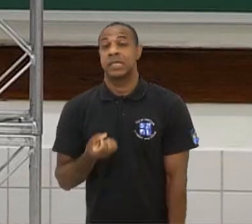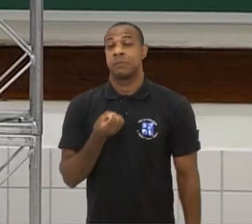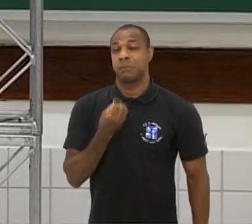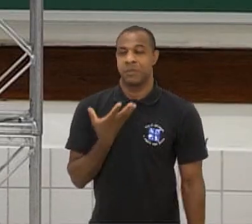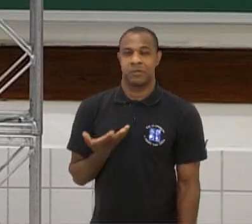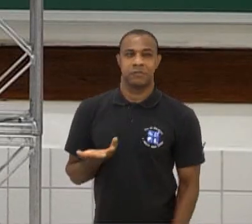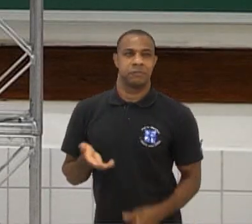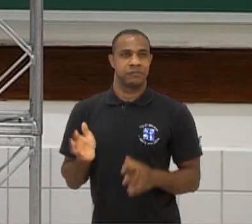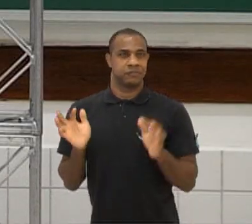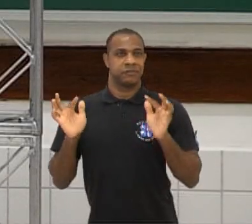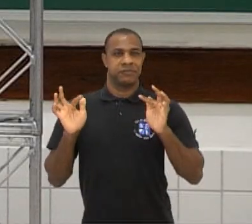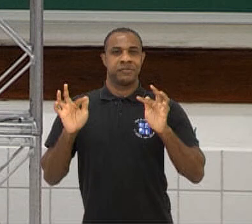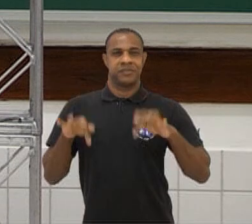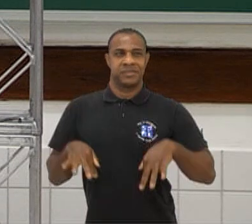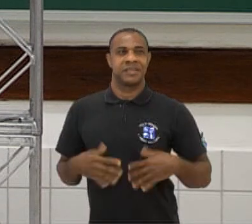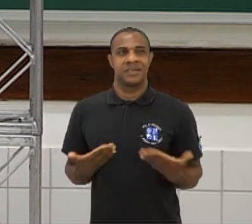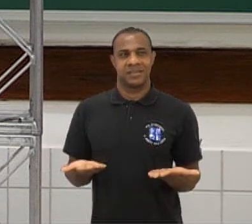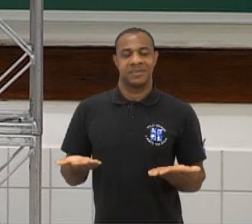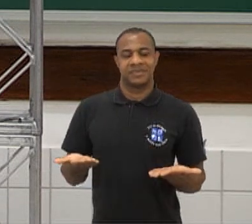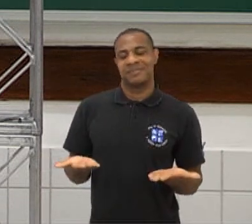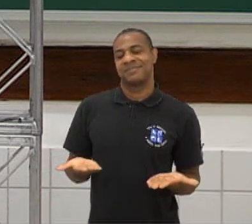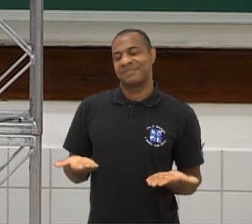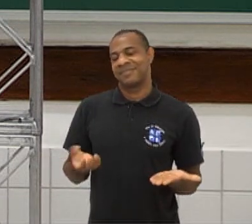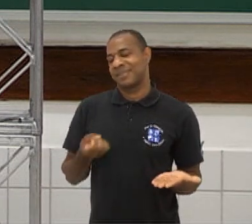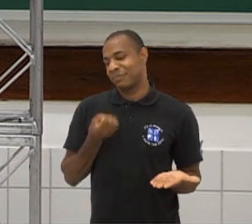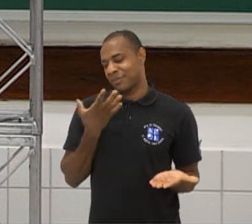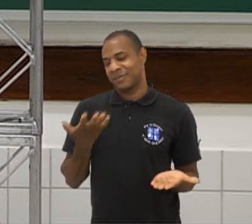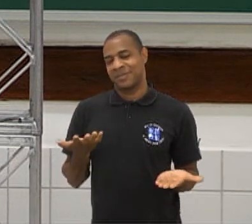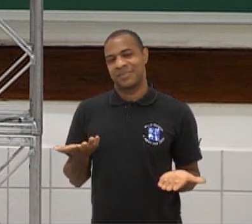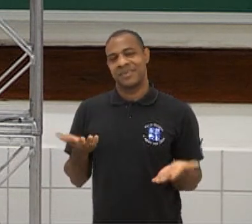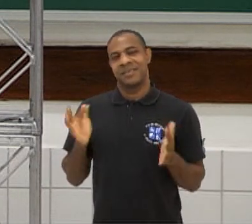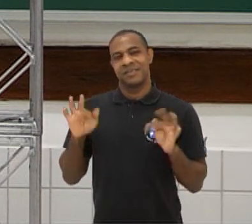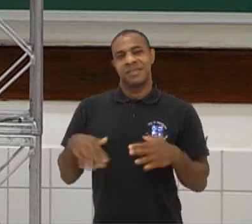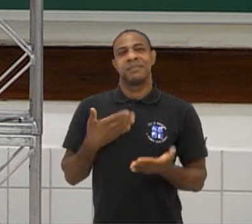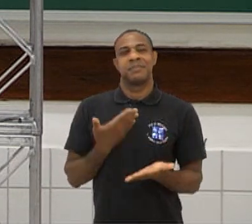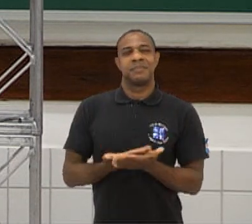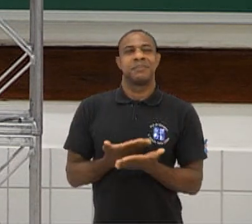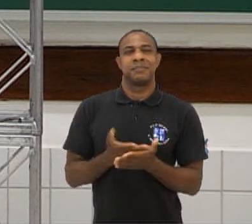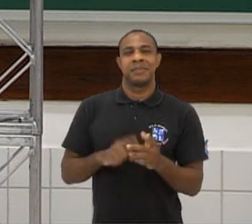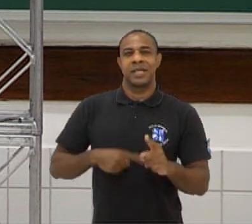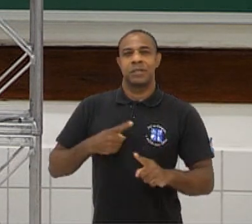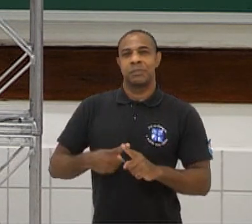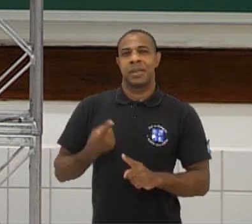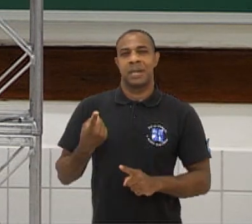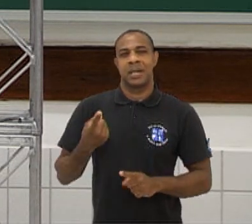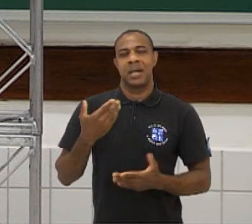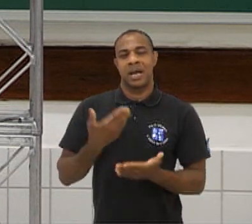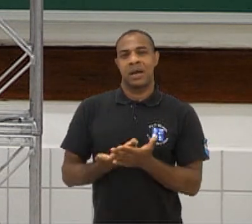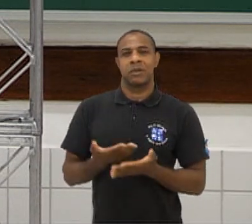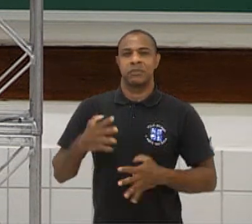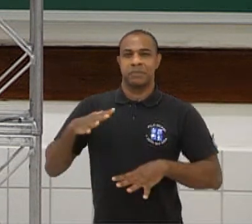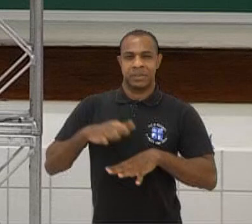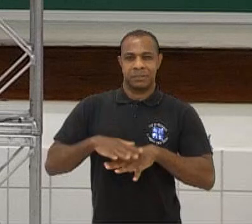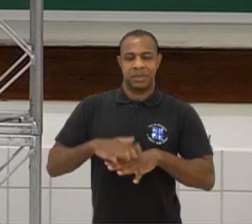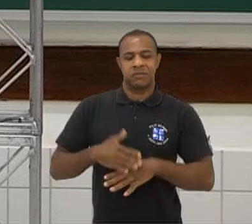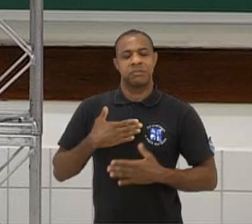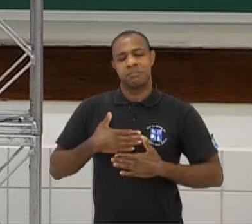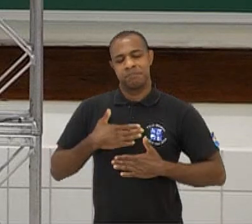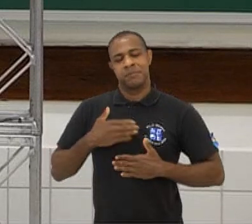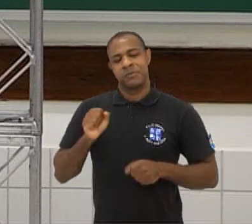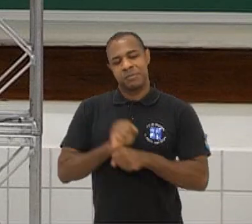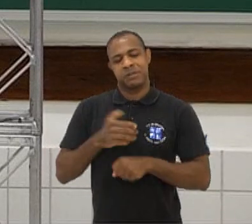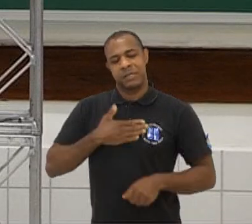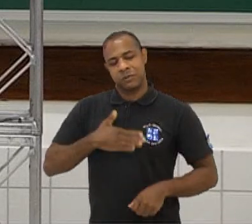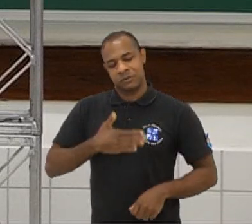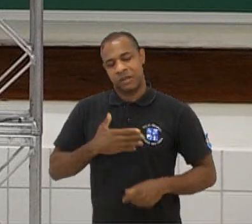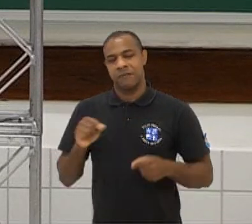gente. E chegamos, que pena também, né? Chegamos ao fim de mais uma aula de matemática. Espero que vocês tenham gostado,